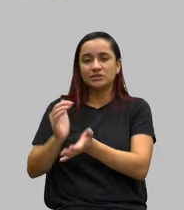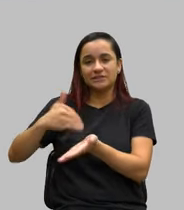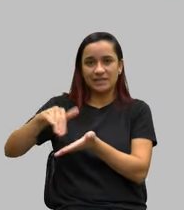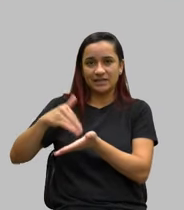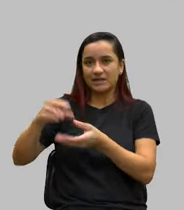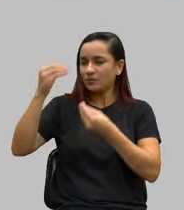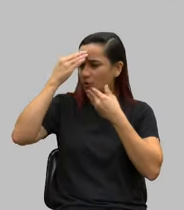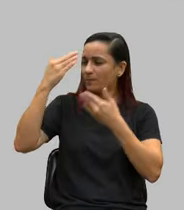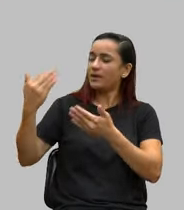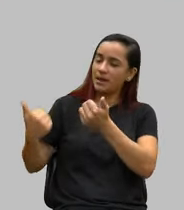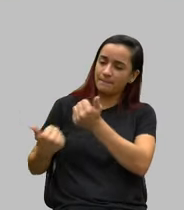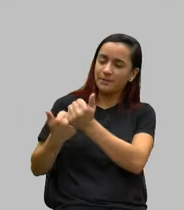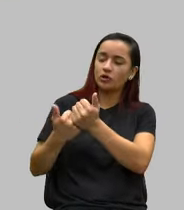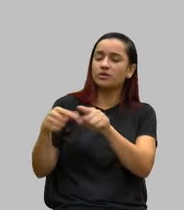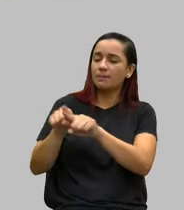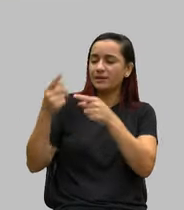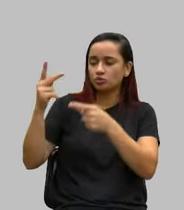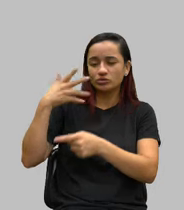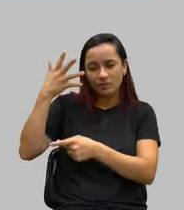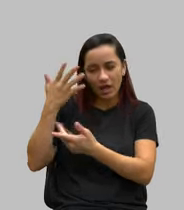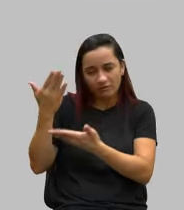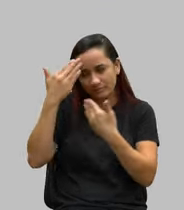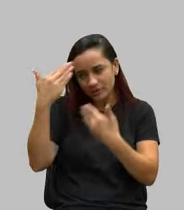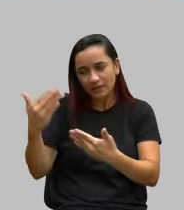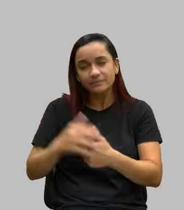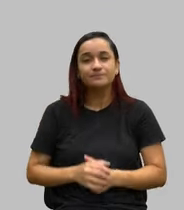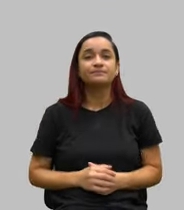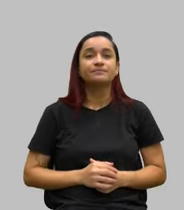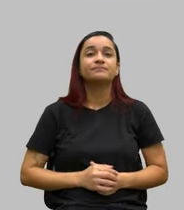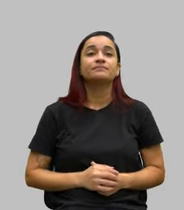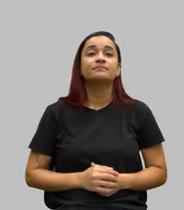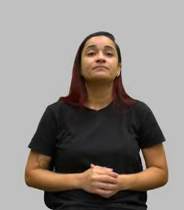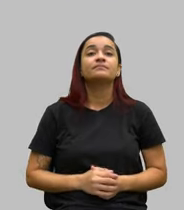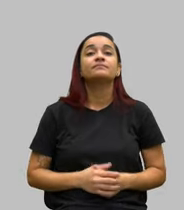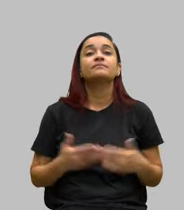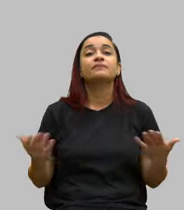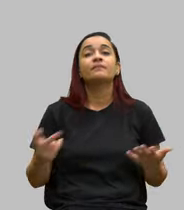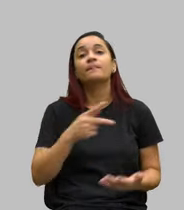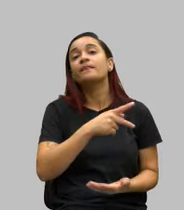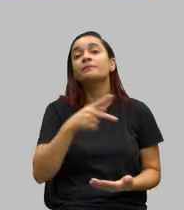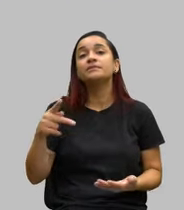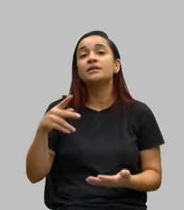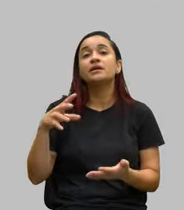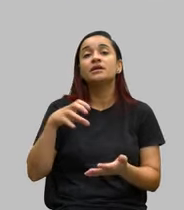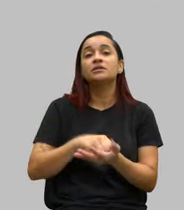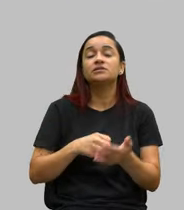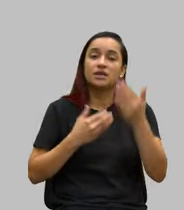parceria e pelas palavras Obrigado Deputado presidência registro você agradece